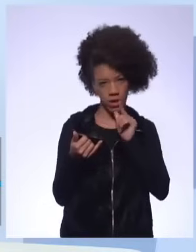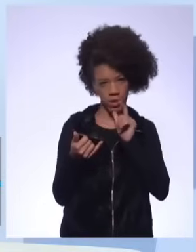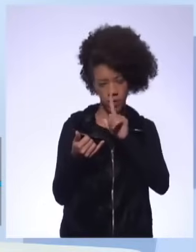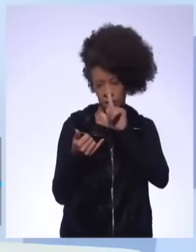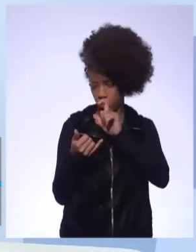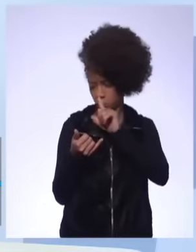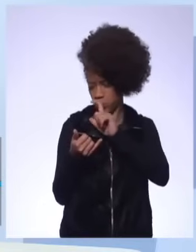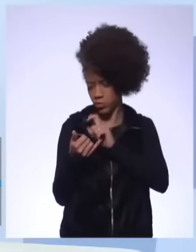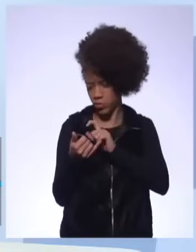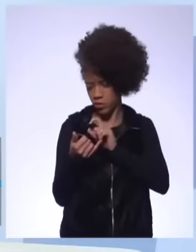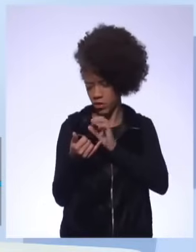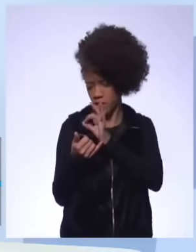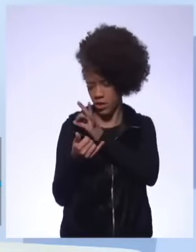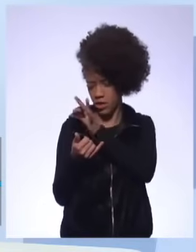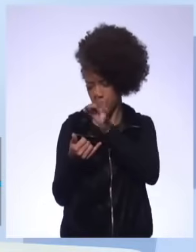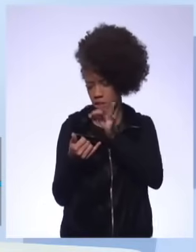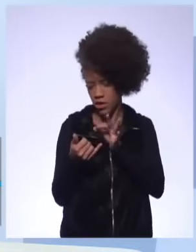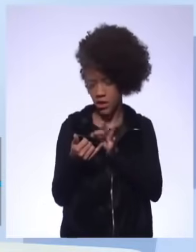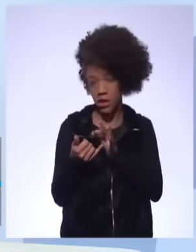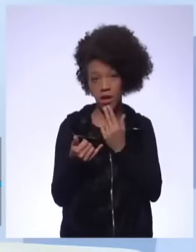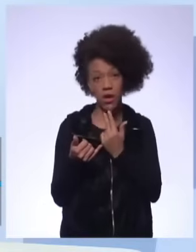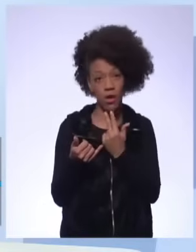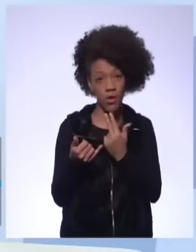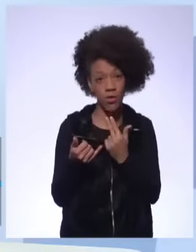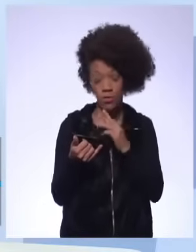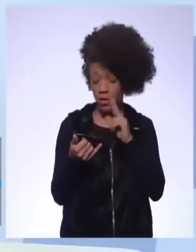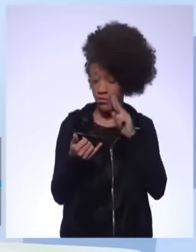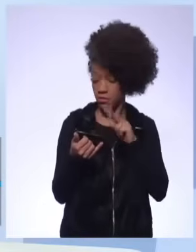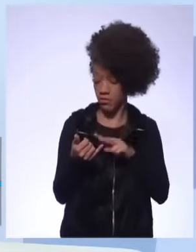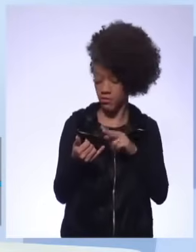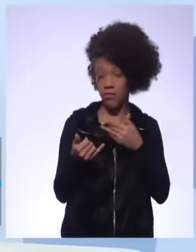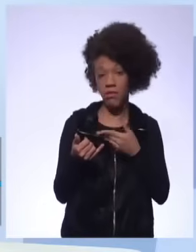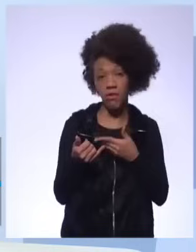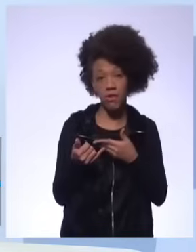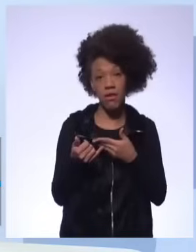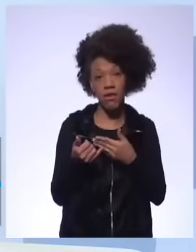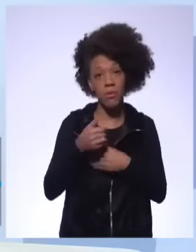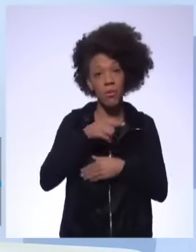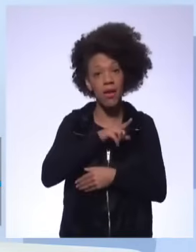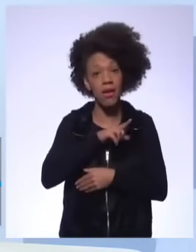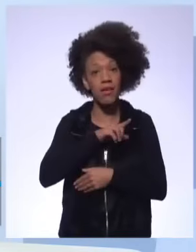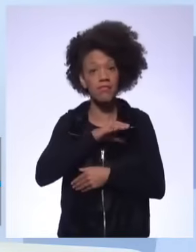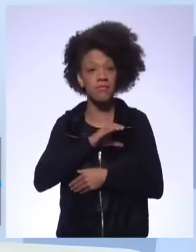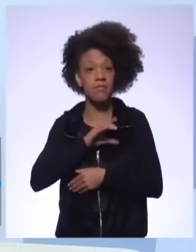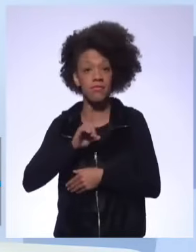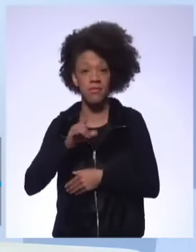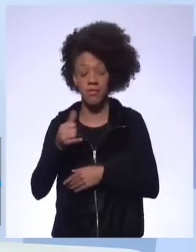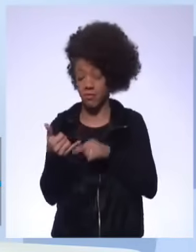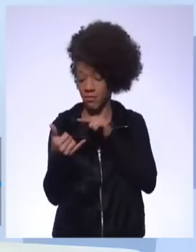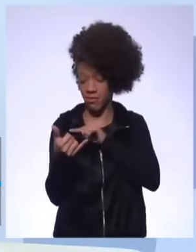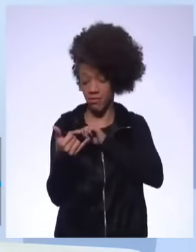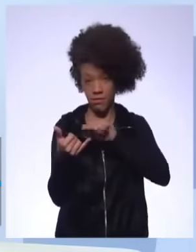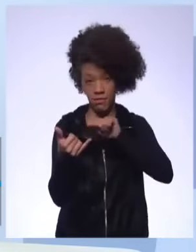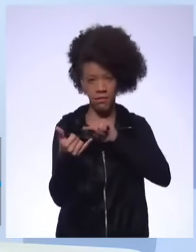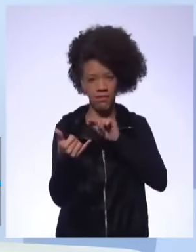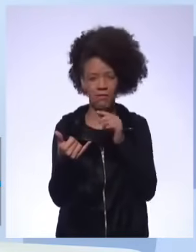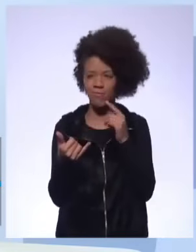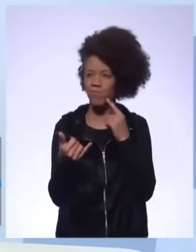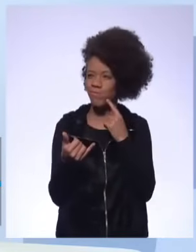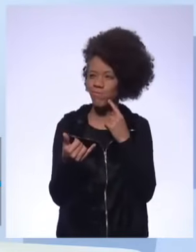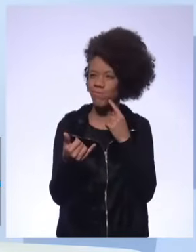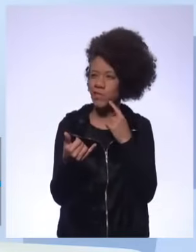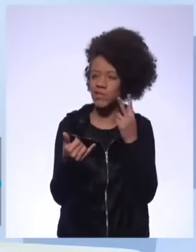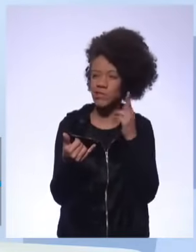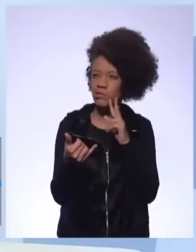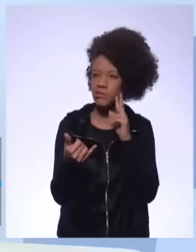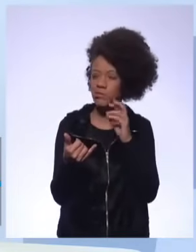de bolinhas todas coloridinhas, né? São as cores que a gente vê, que são as cores do LCD da tela. Eu não lembro se eu expliquei bem isso para